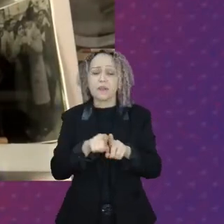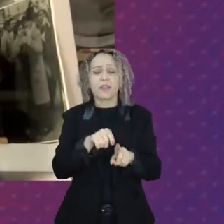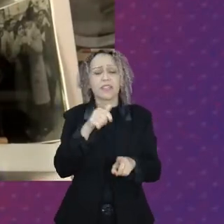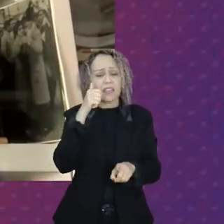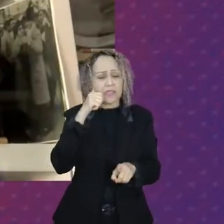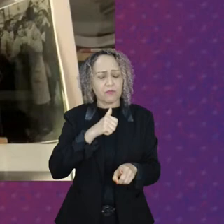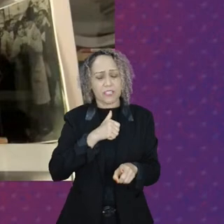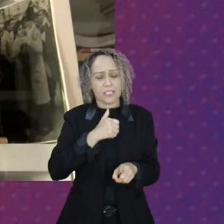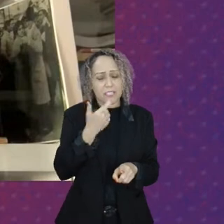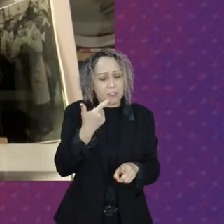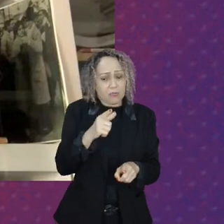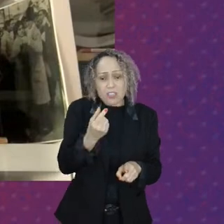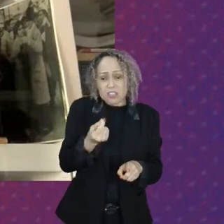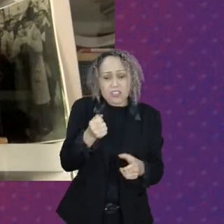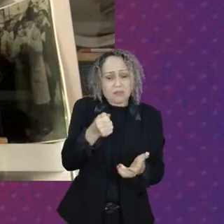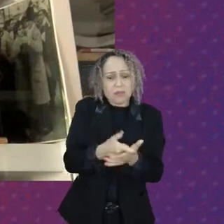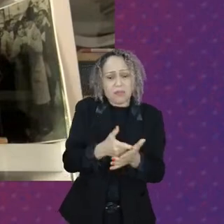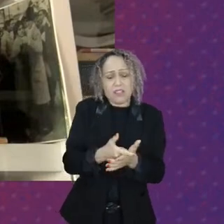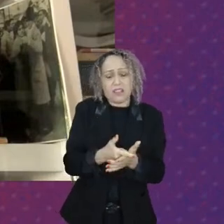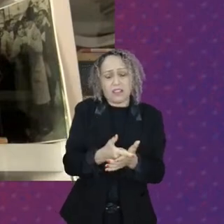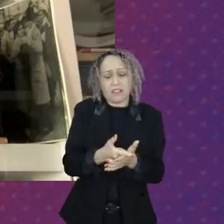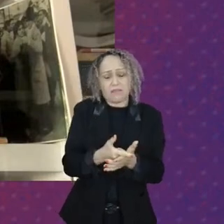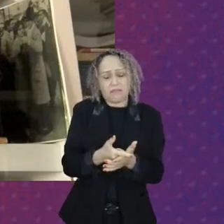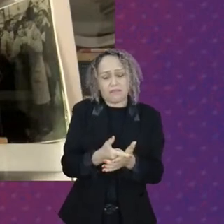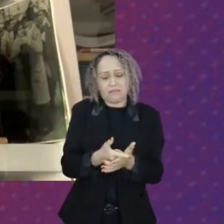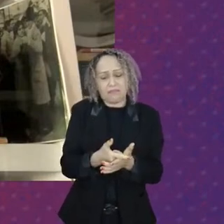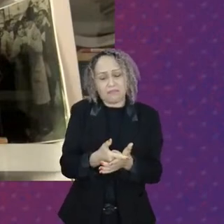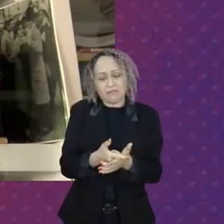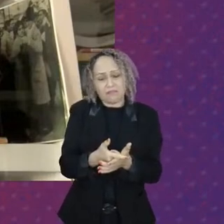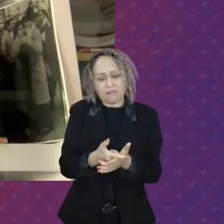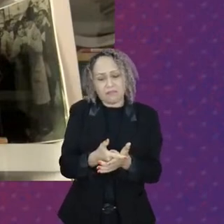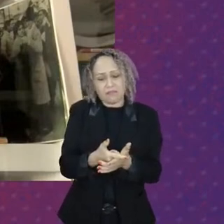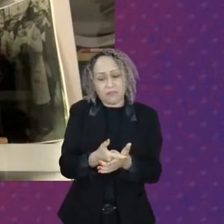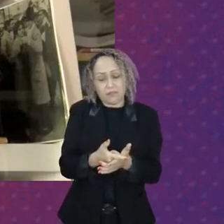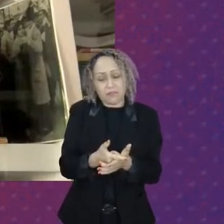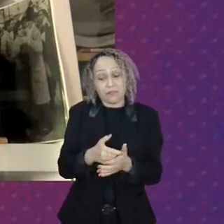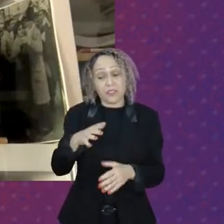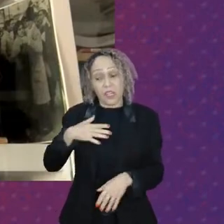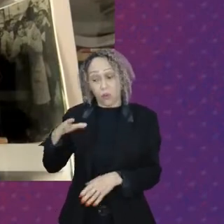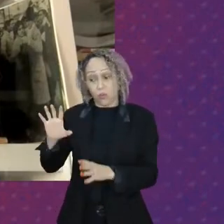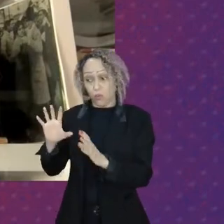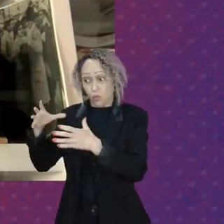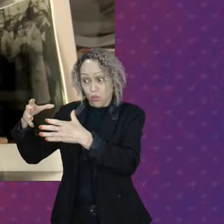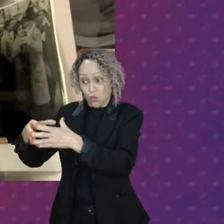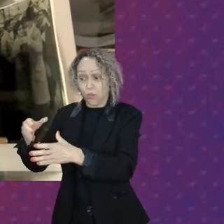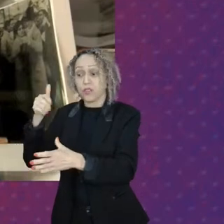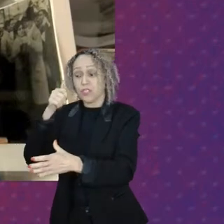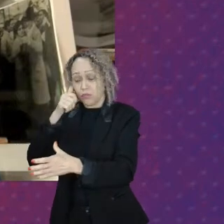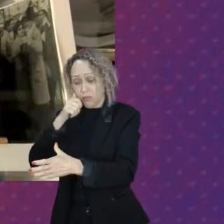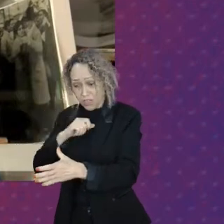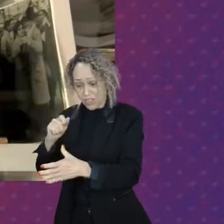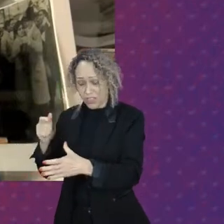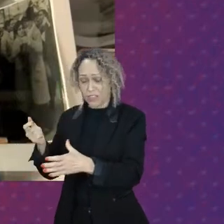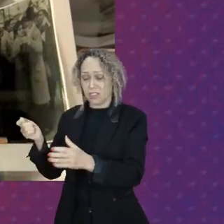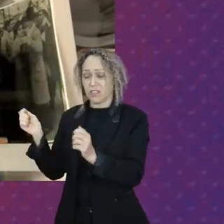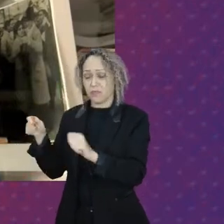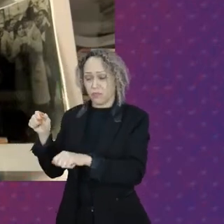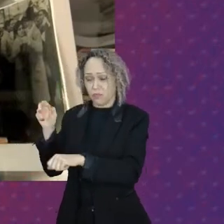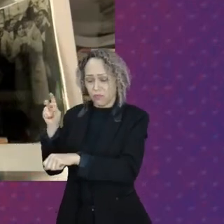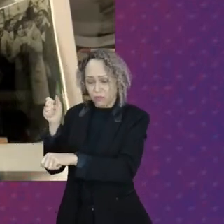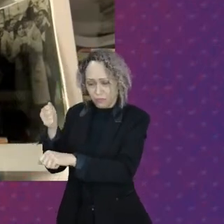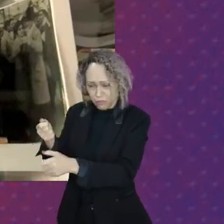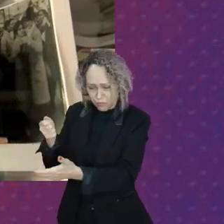participação. Então, deixo aqui com vocês essas sugestões e esses desafios para